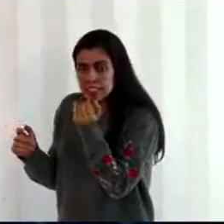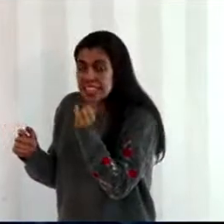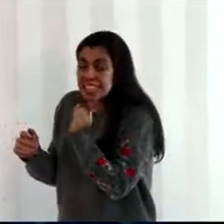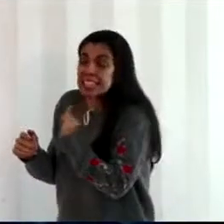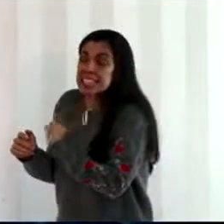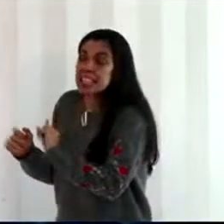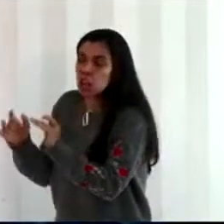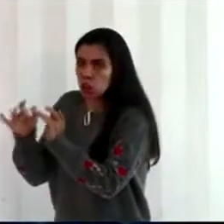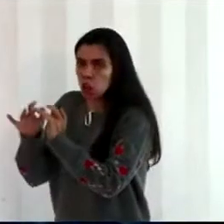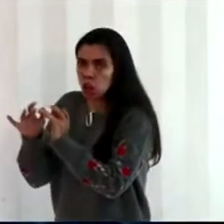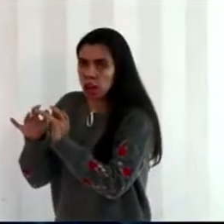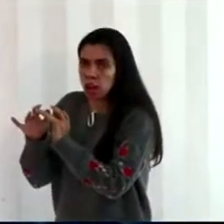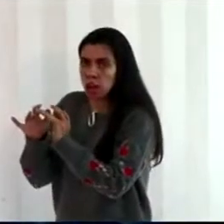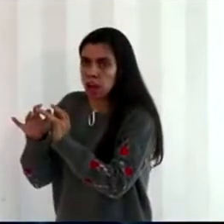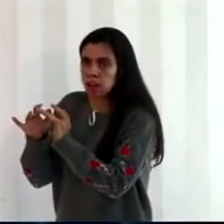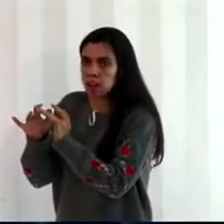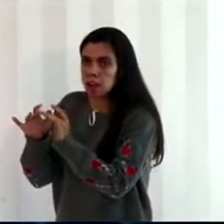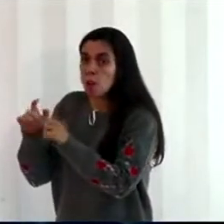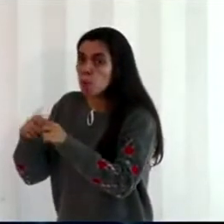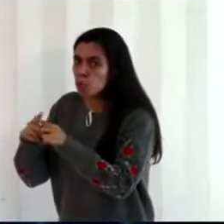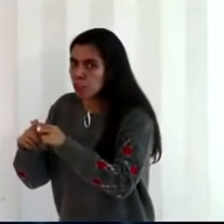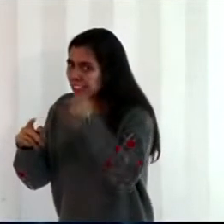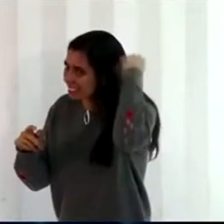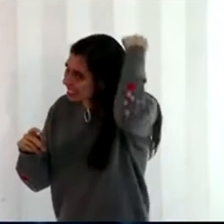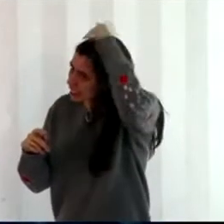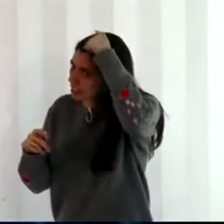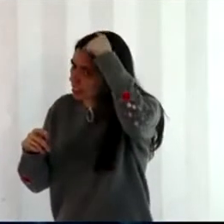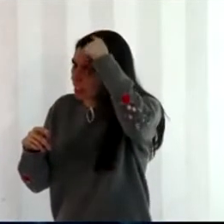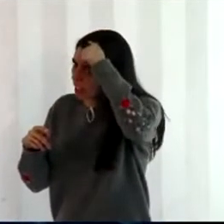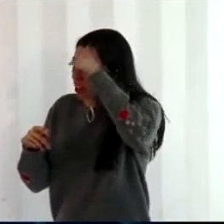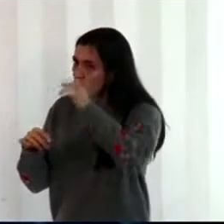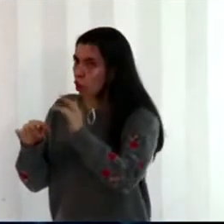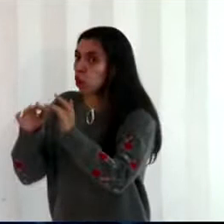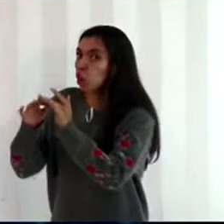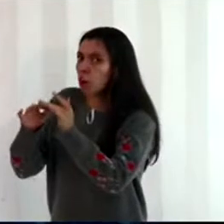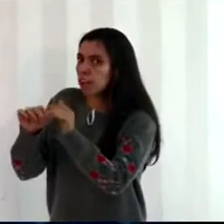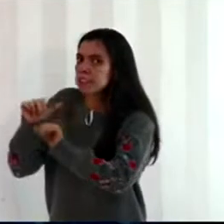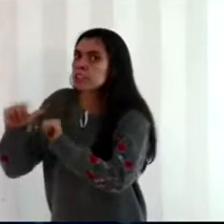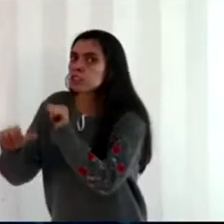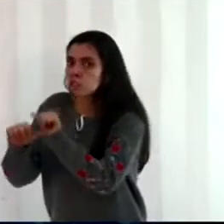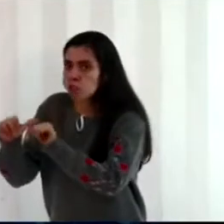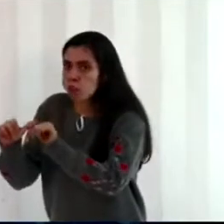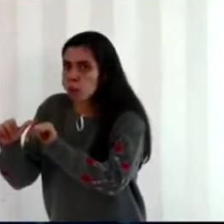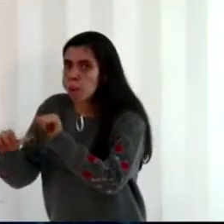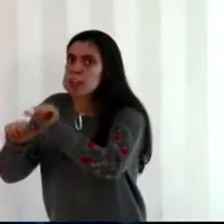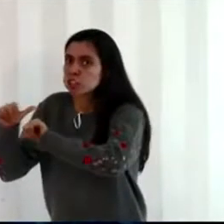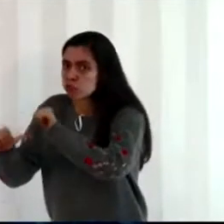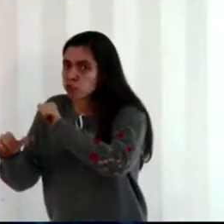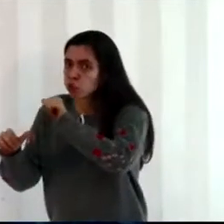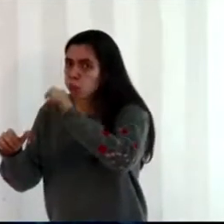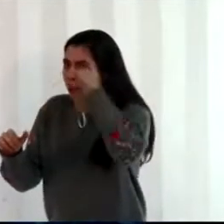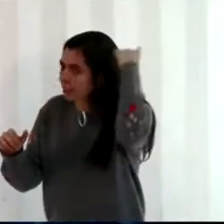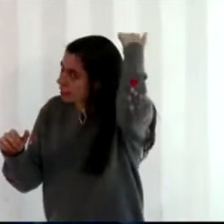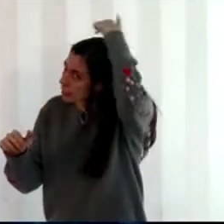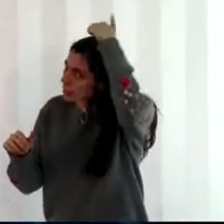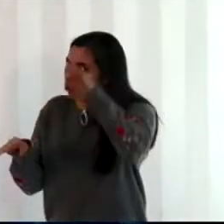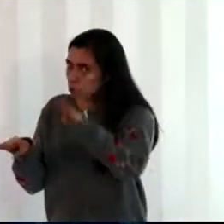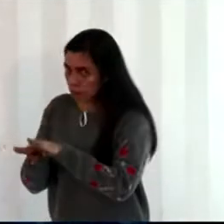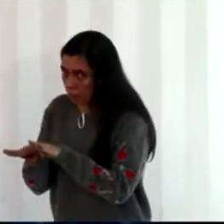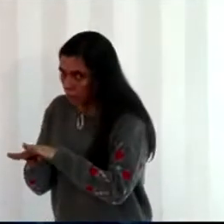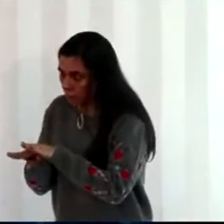Responderam os sacerdotes: não. Então perguntou Ageu: se alguém que se sentia